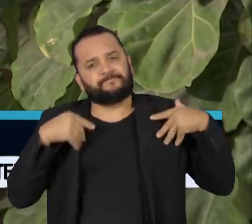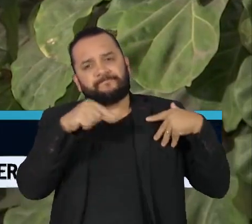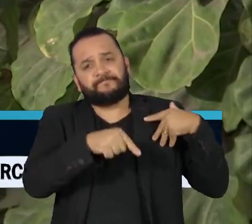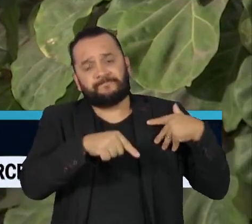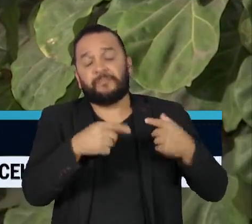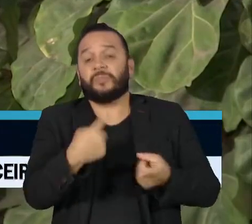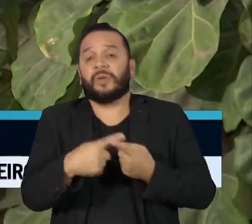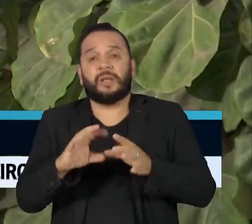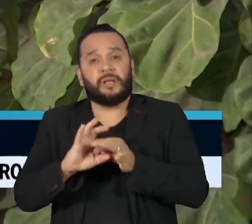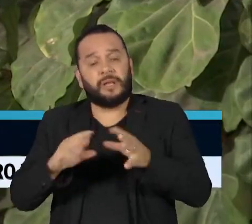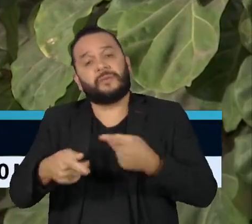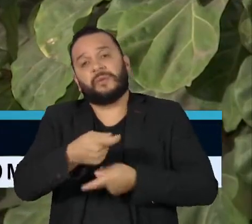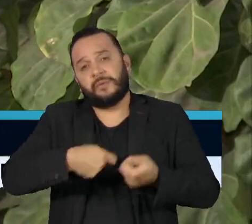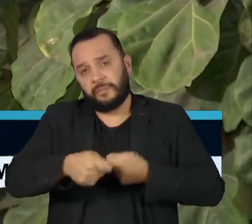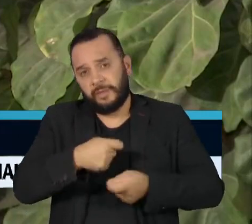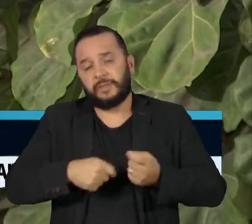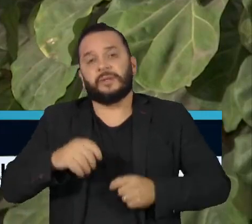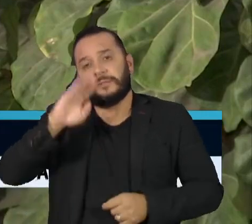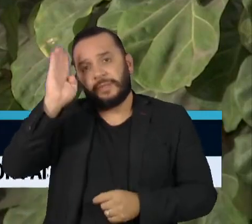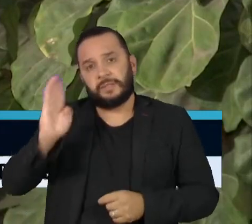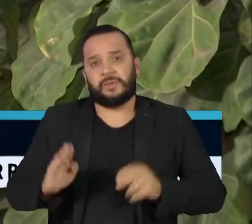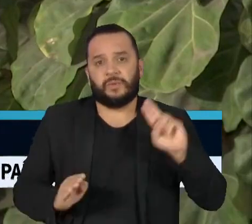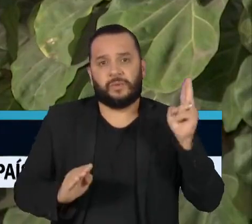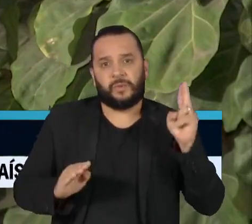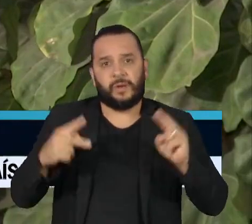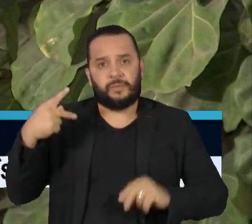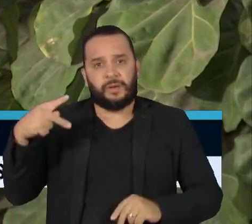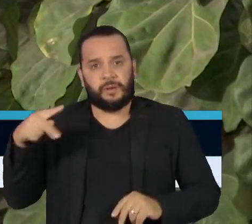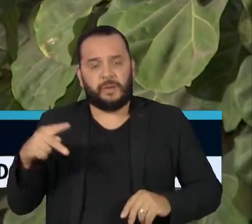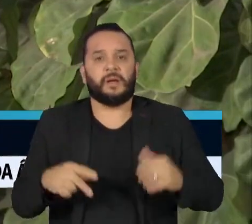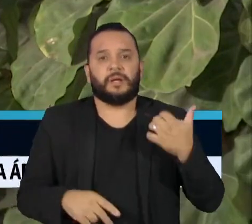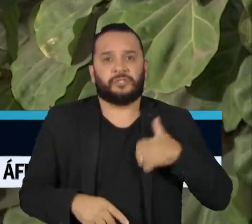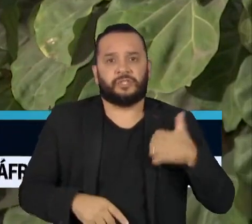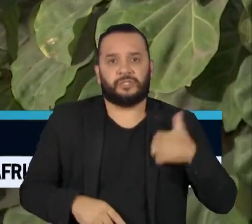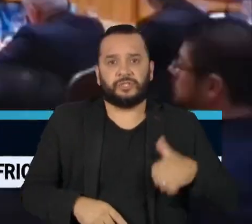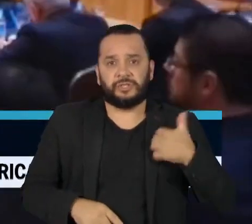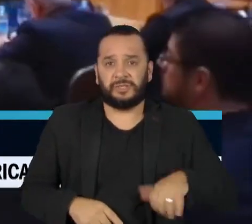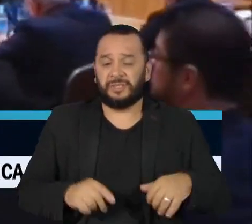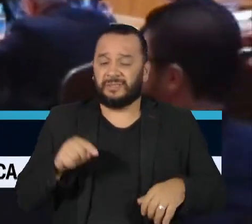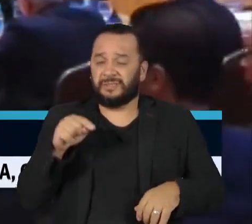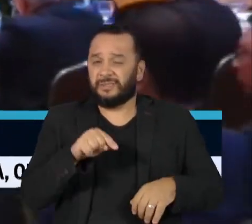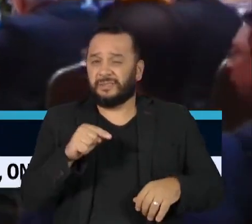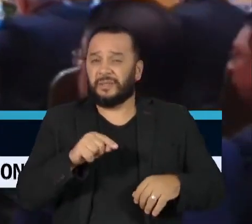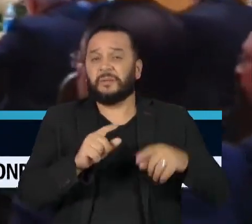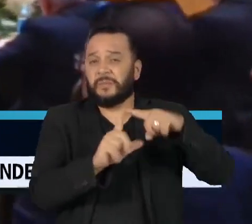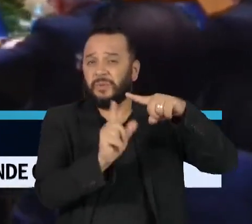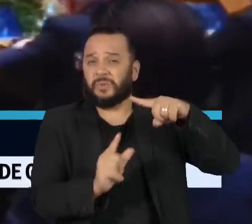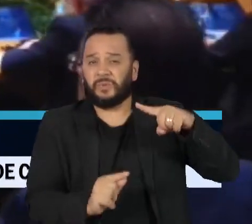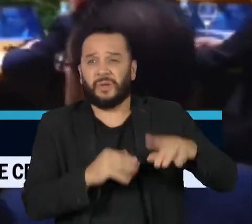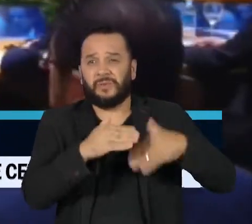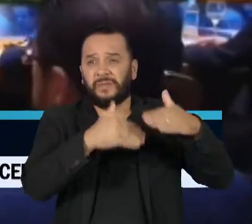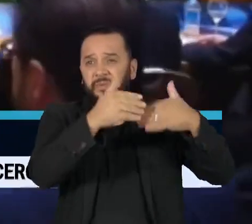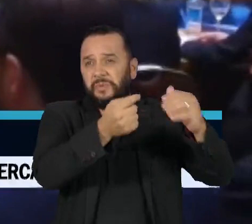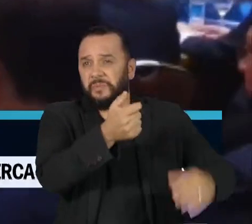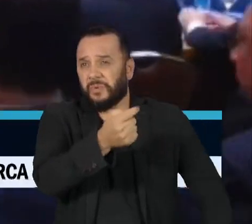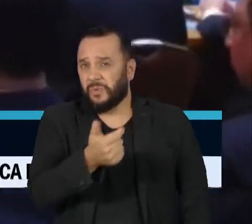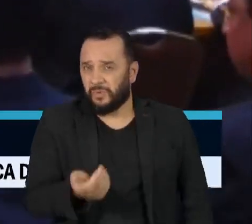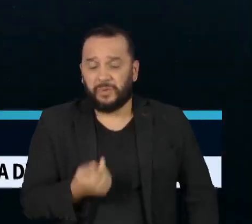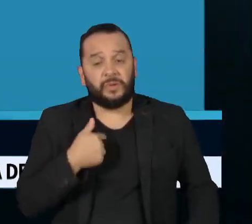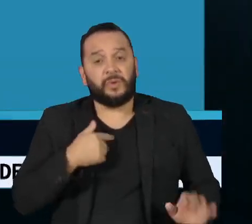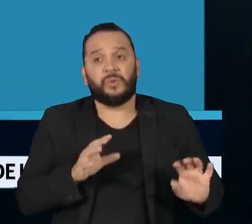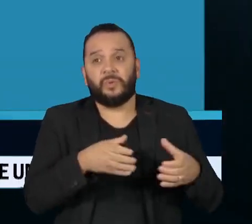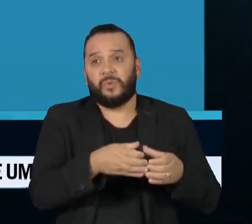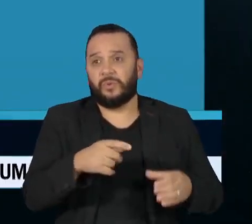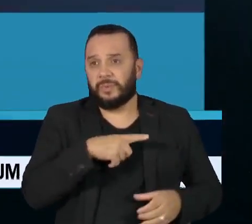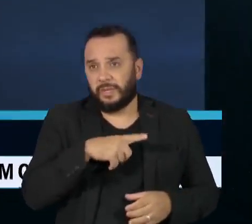Uruguai, Paraguai e Argentina, o Mercosul pouco avançou. Criado em 1991, o Bloco tem